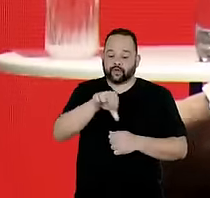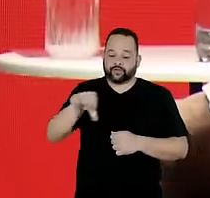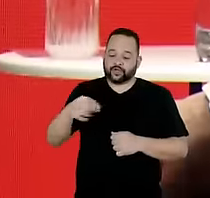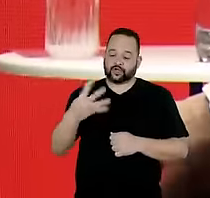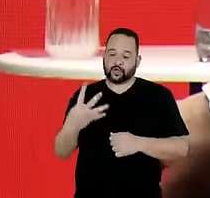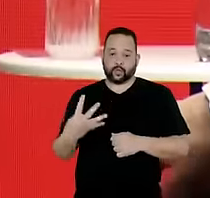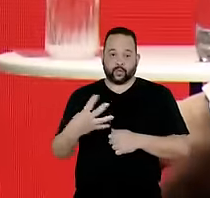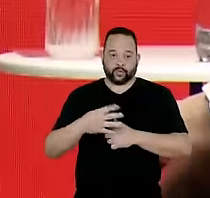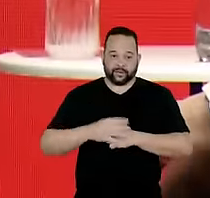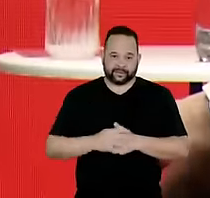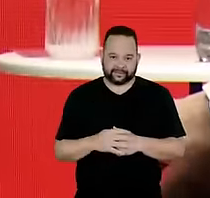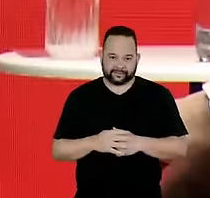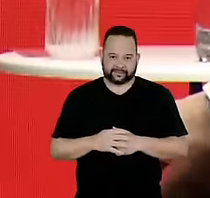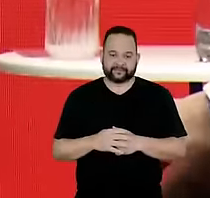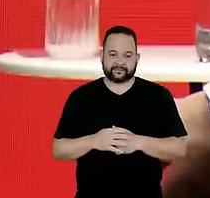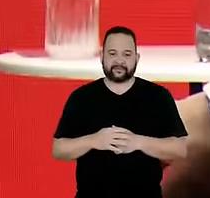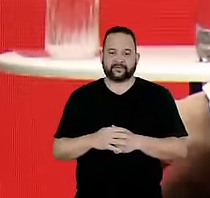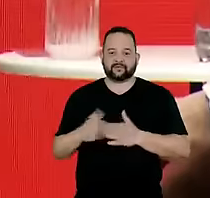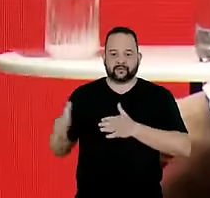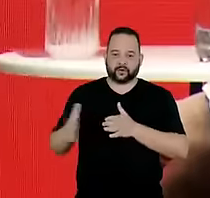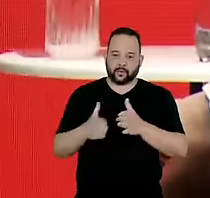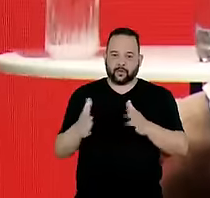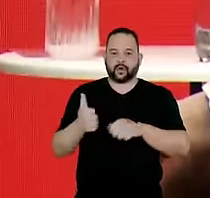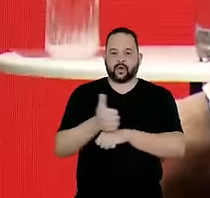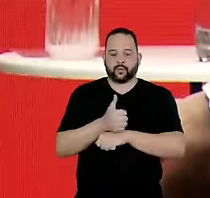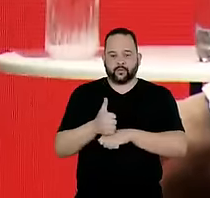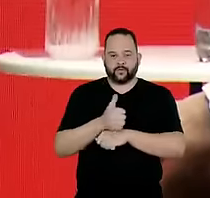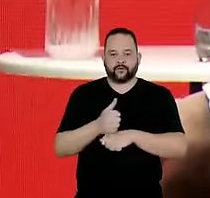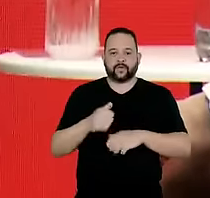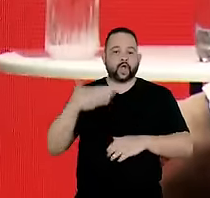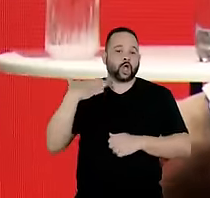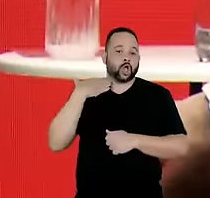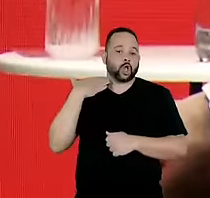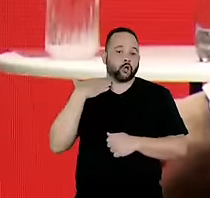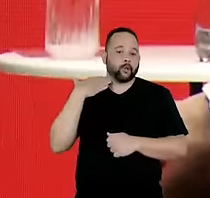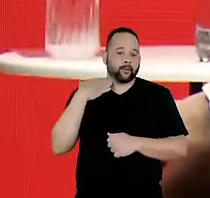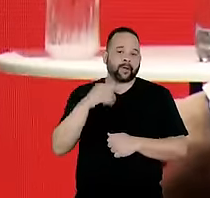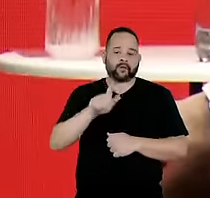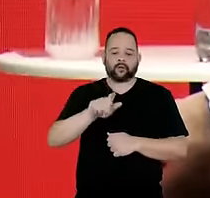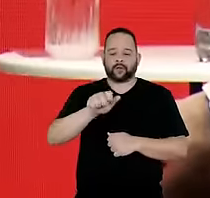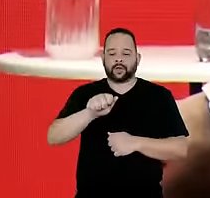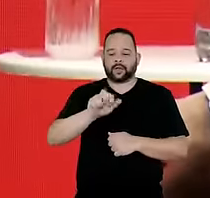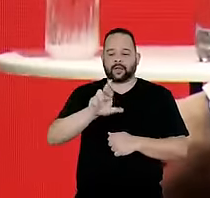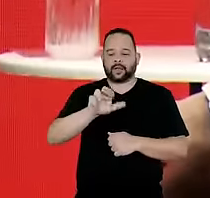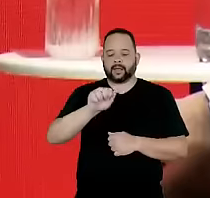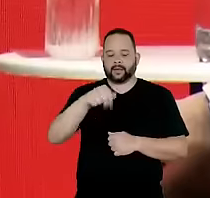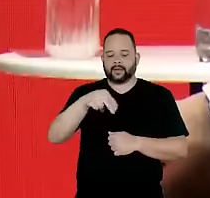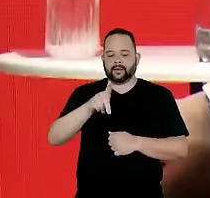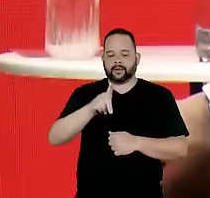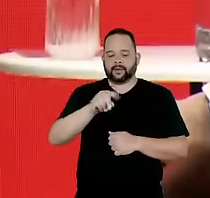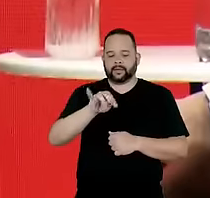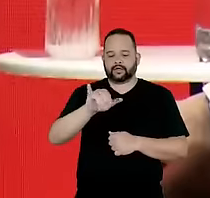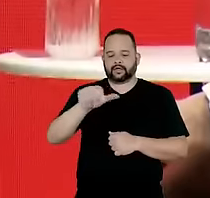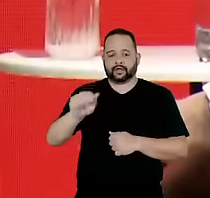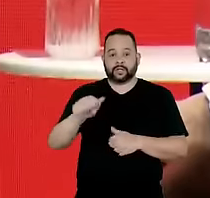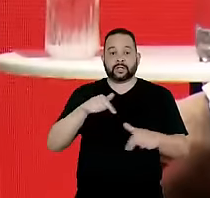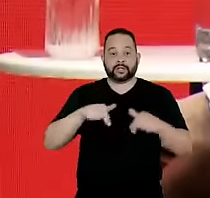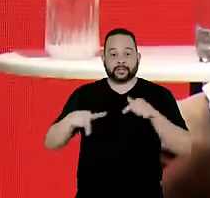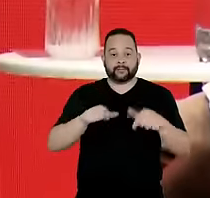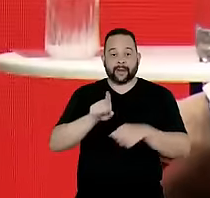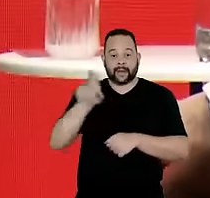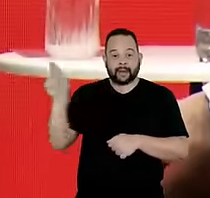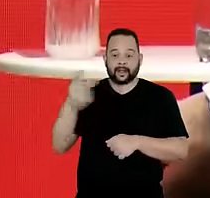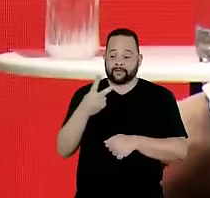fiz minha carreira principalmente no banco garantia que virou o Cred suiss eu fiquei 21 anos lá sempre na mesa